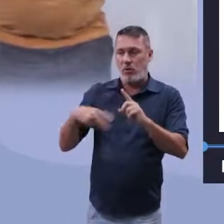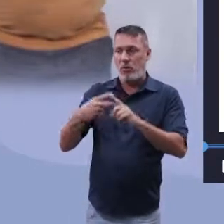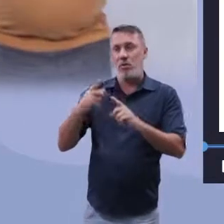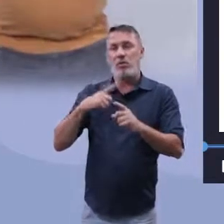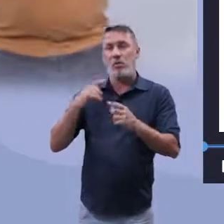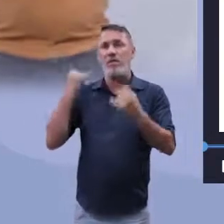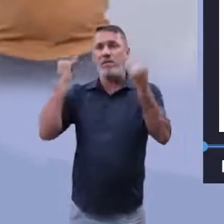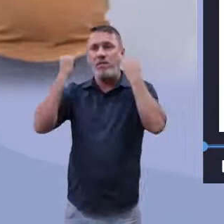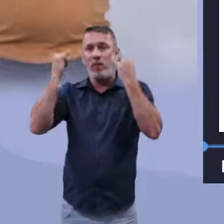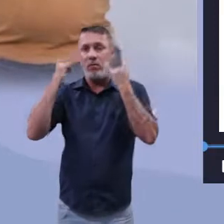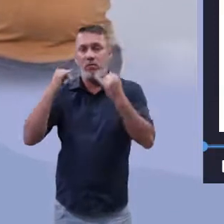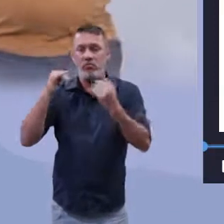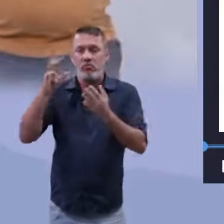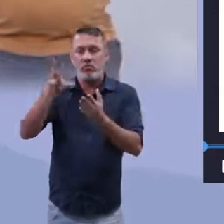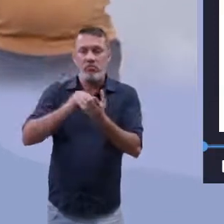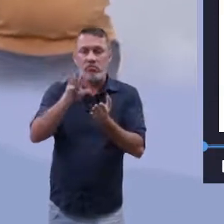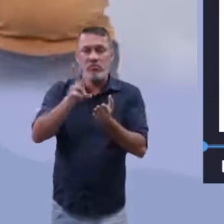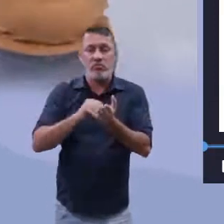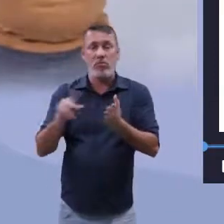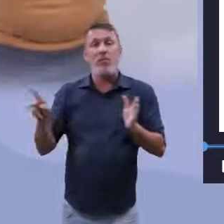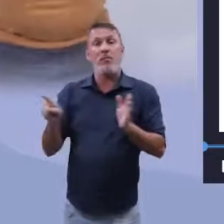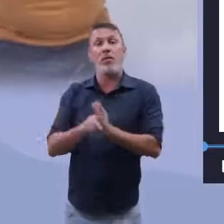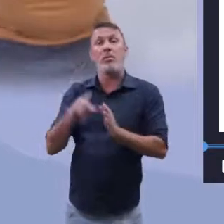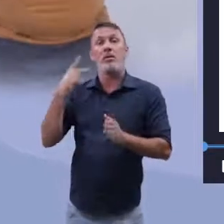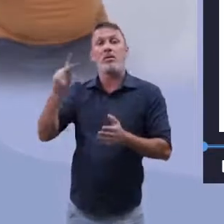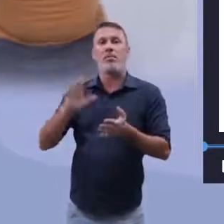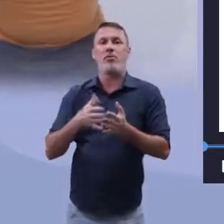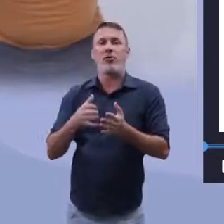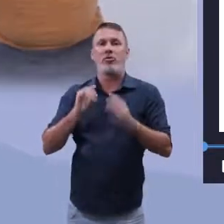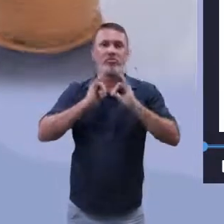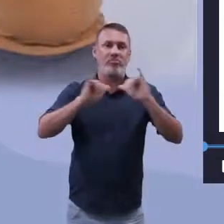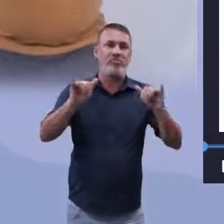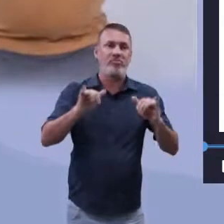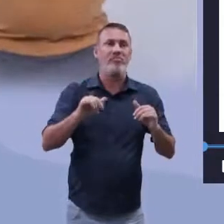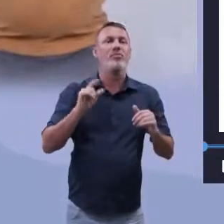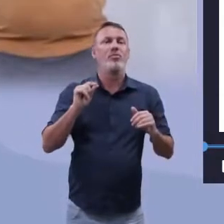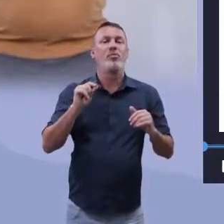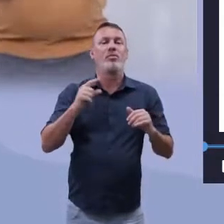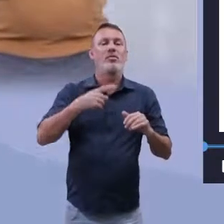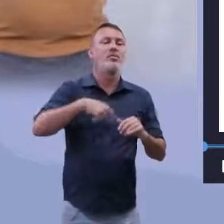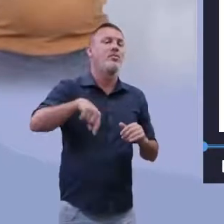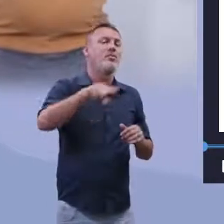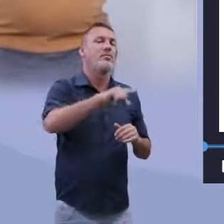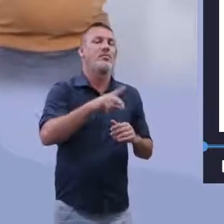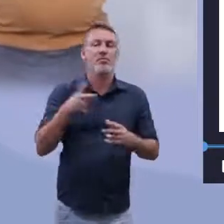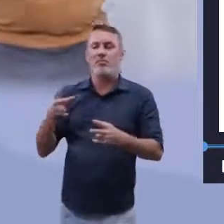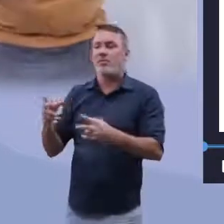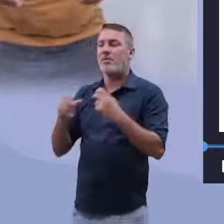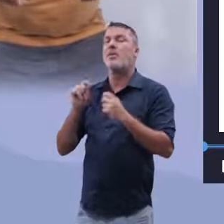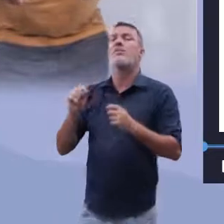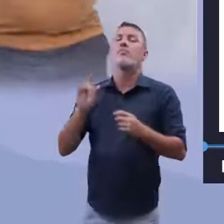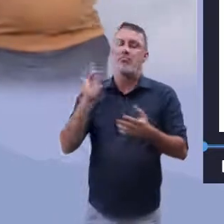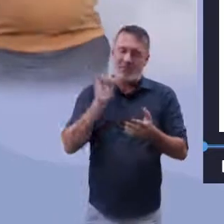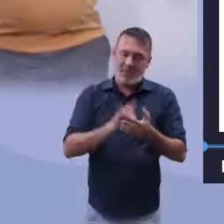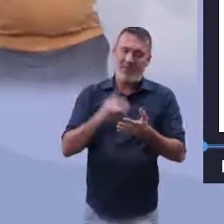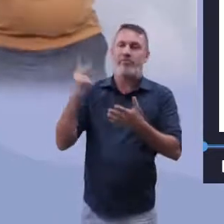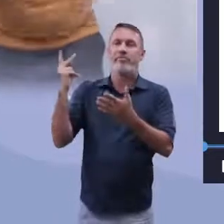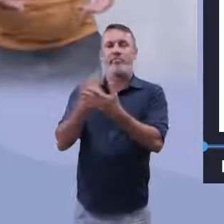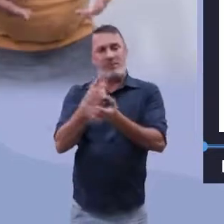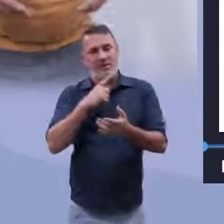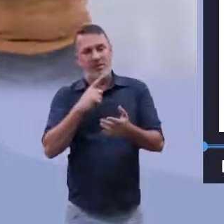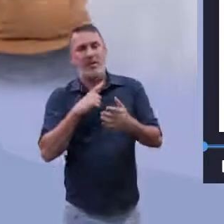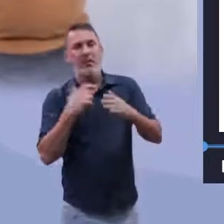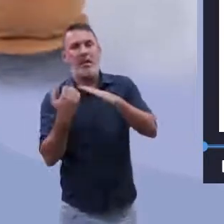reescrever algumas informações de acordo com os interesses do seu partido. Infelizmente, é o que ocorre no mercado, é o que ocorre